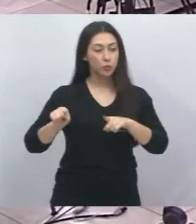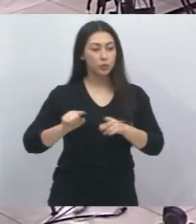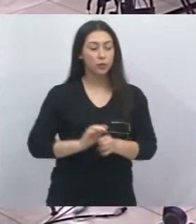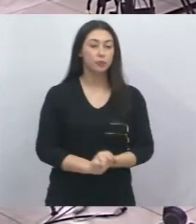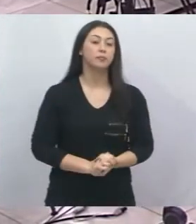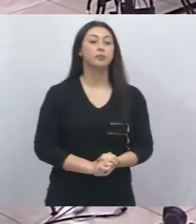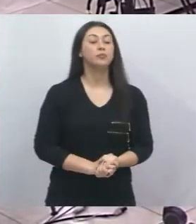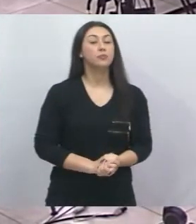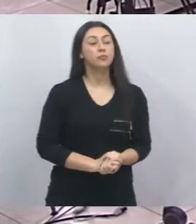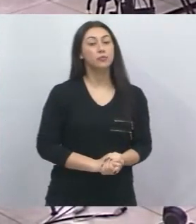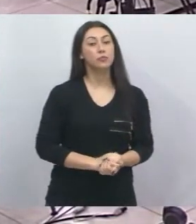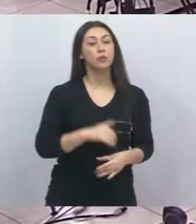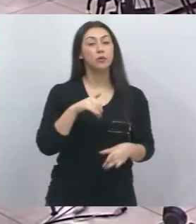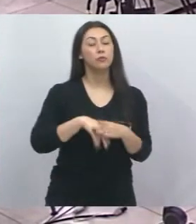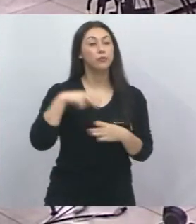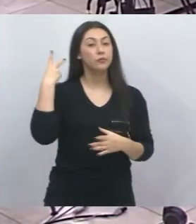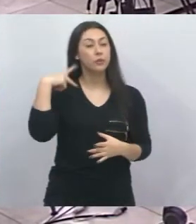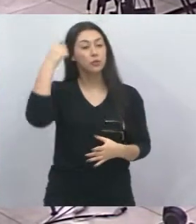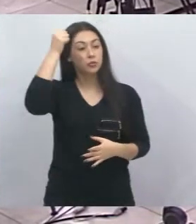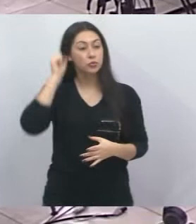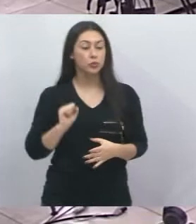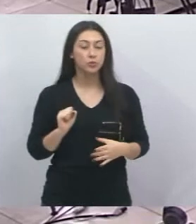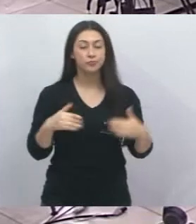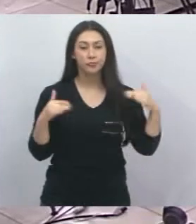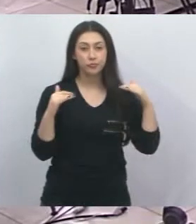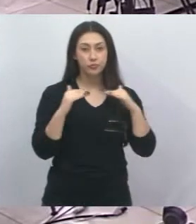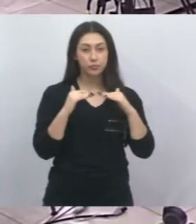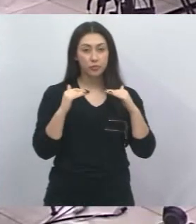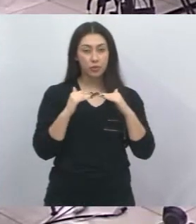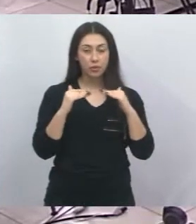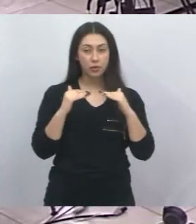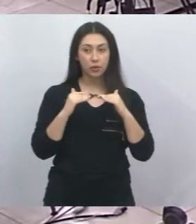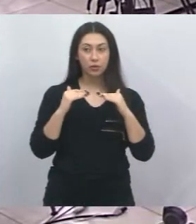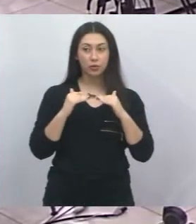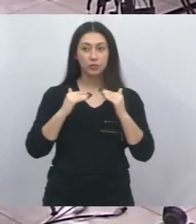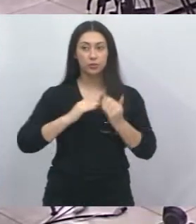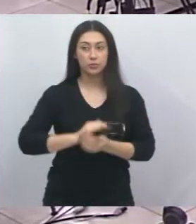Como vota a vereadora Sônia Patas Amizade? Favorável.